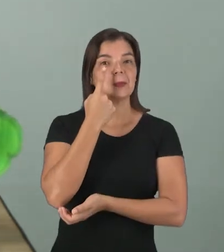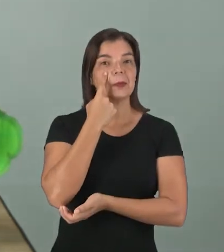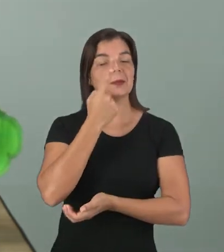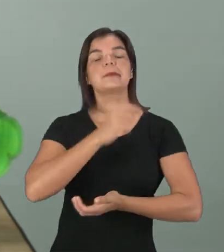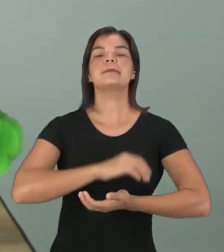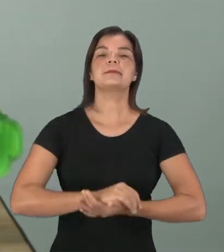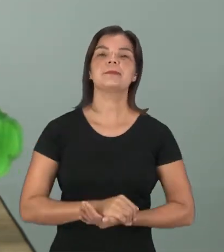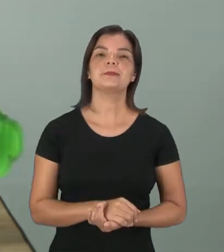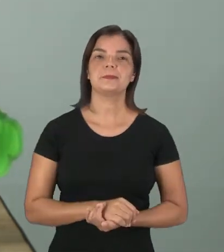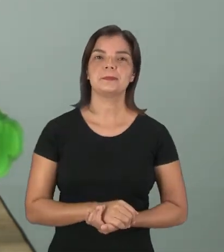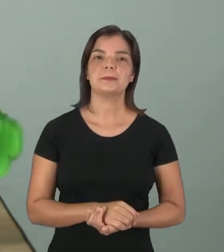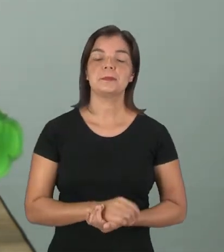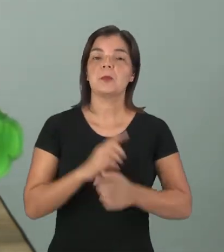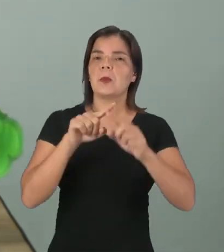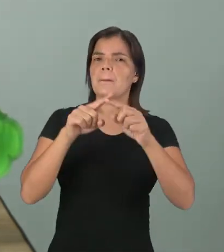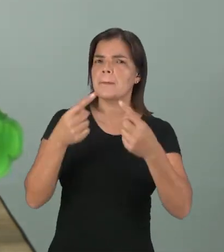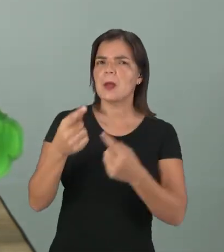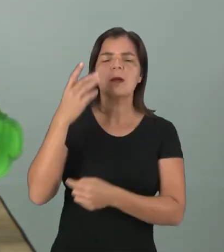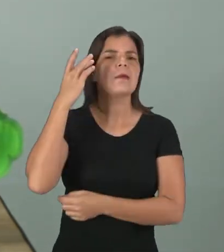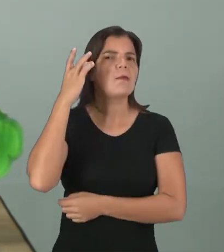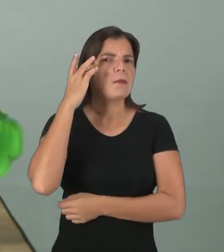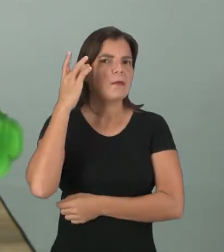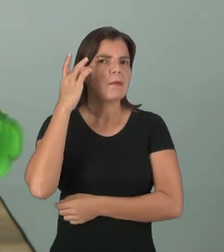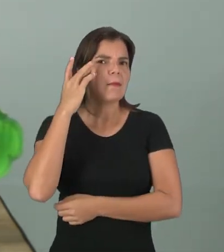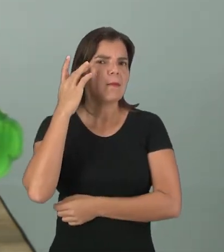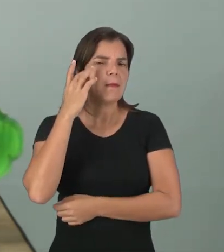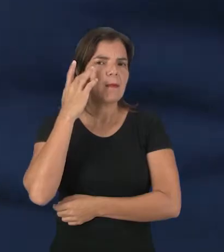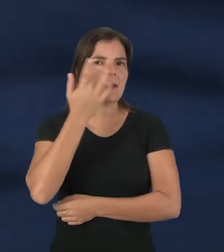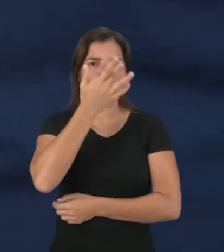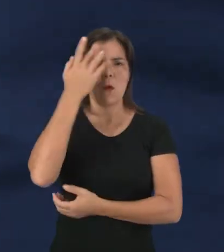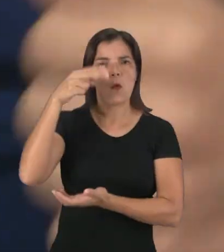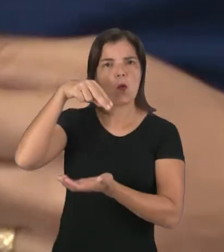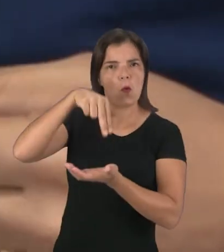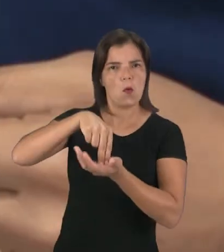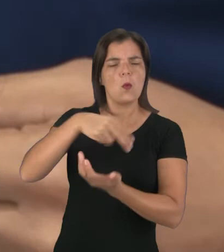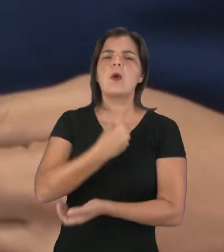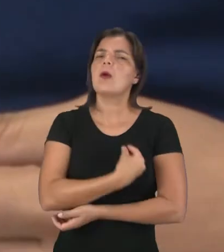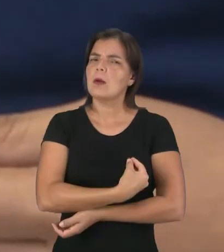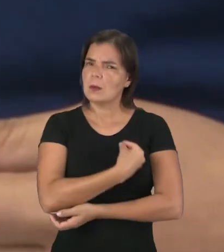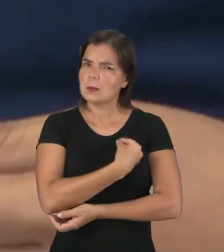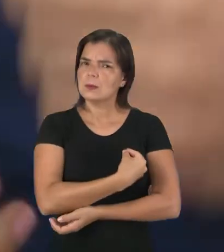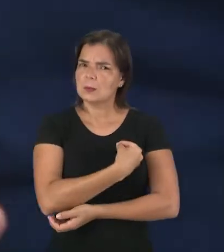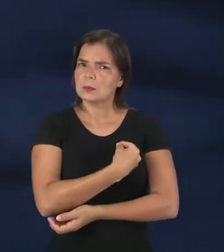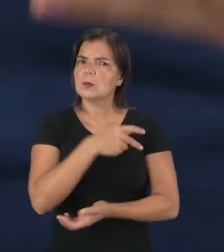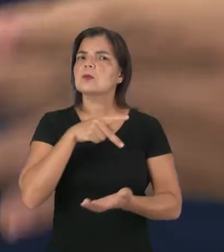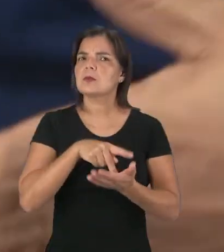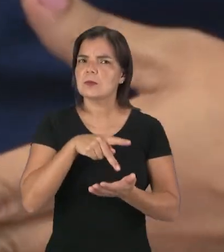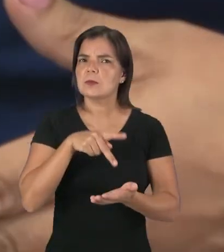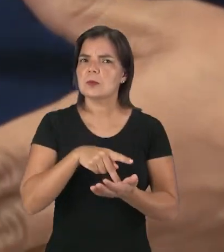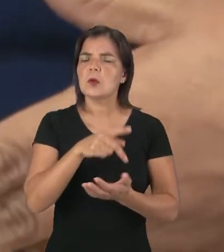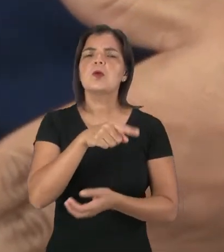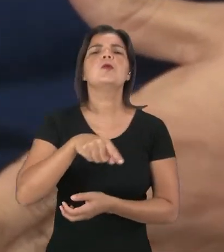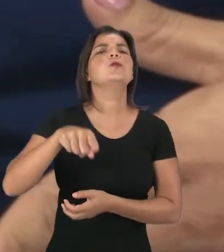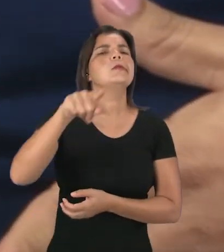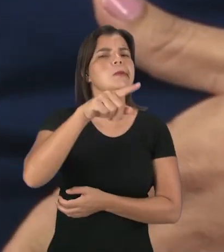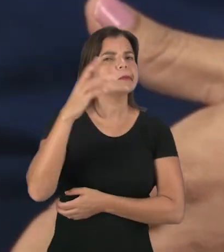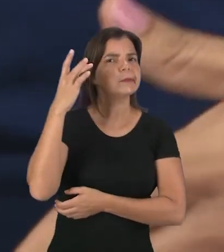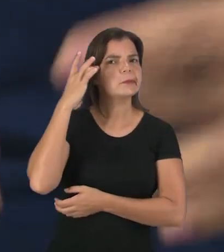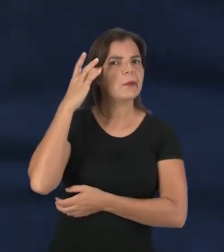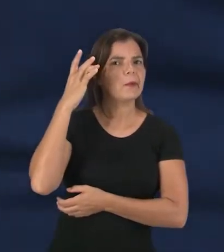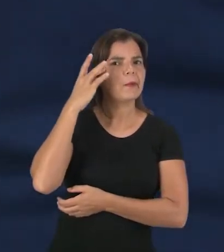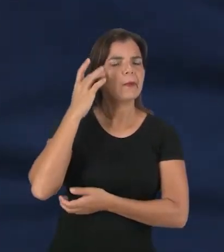cenário? Mas será que esse personagem, ele existe de verdade? O que vocês